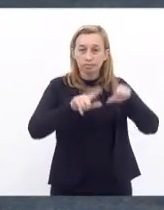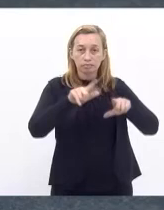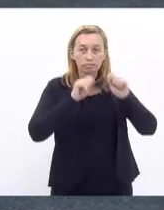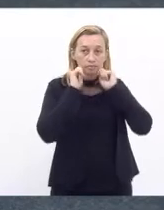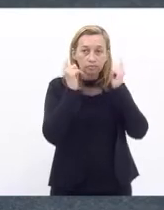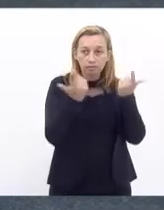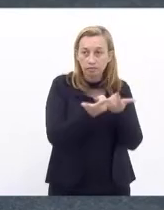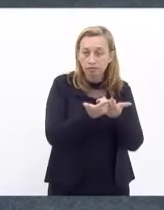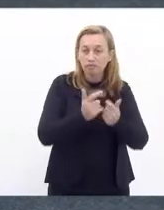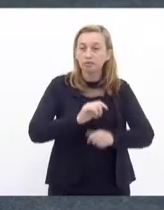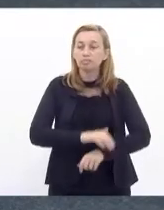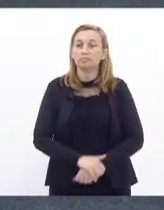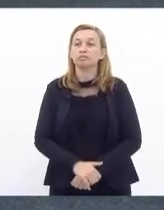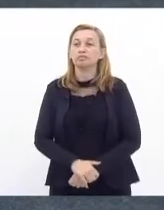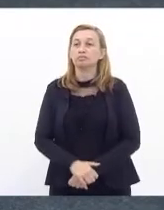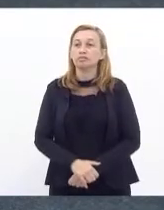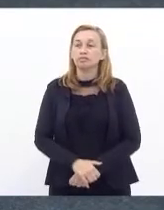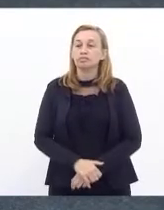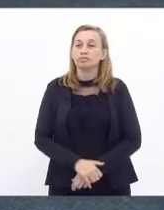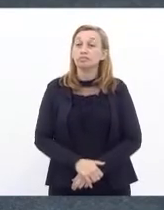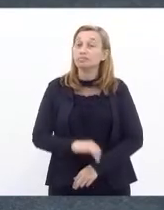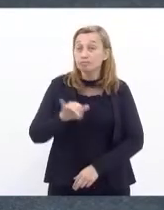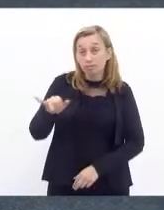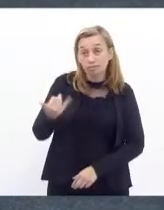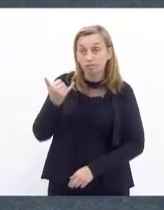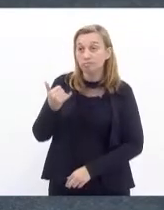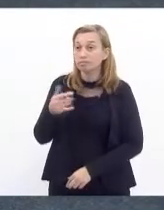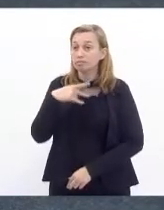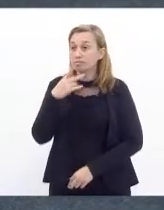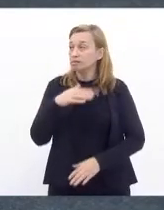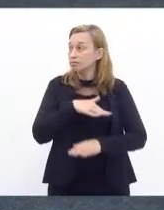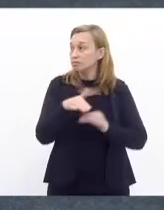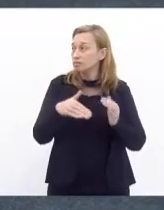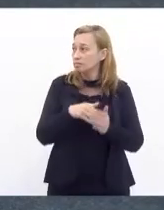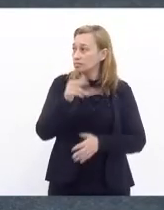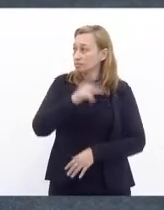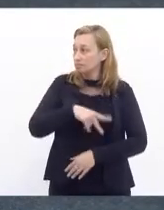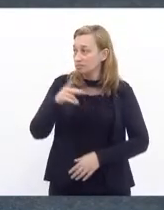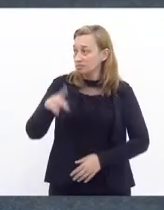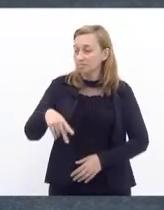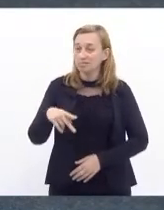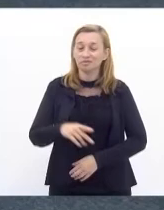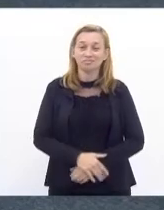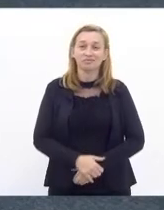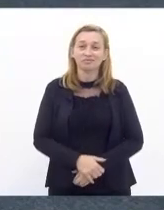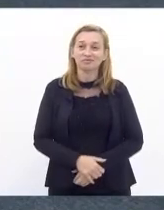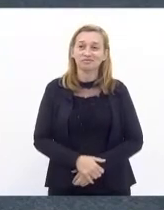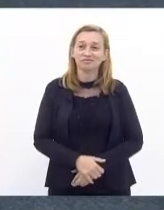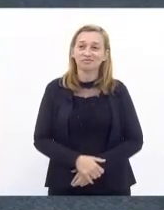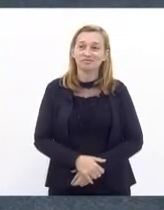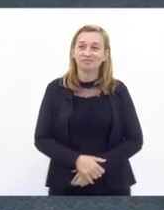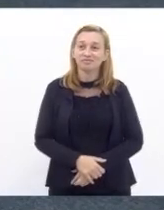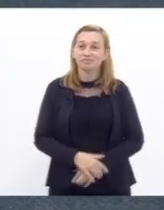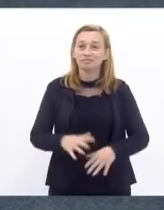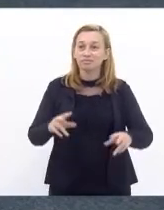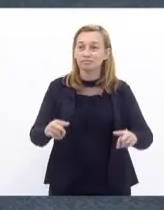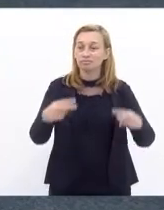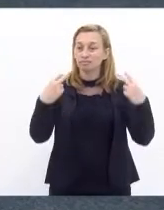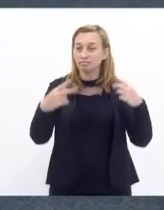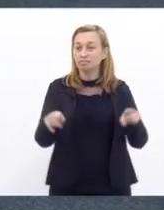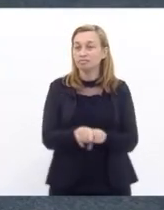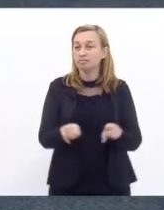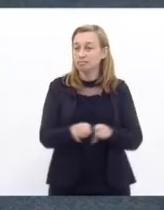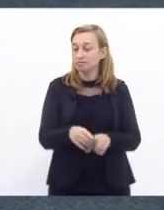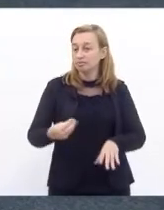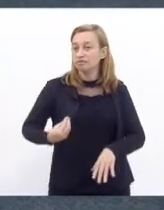através do TV Alerj. Aproveito para cumprimentar todos os professores, né, que estão nos assistindo, também estão